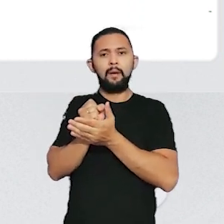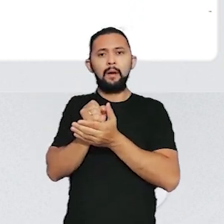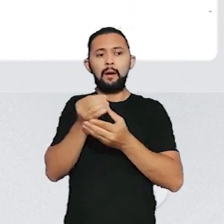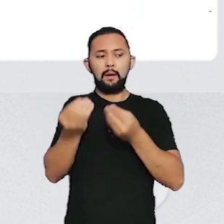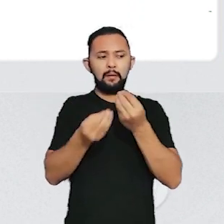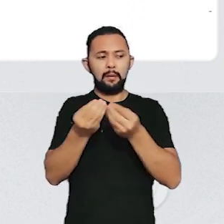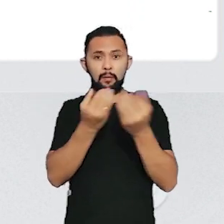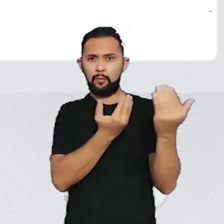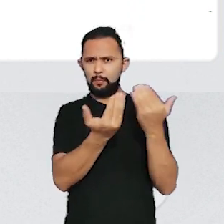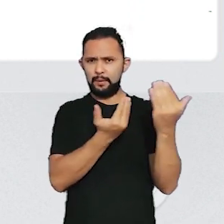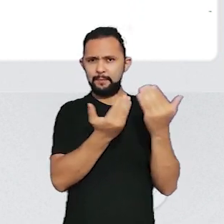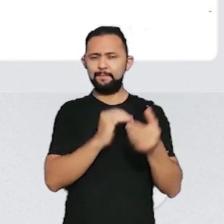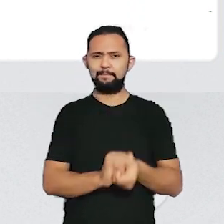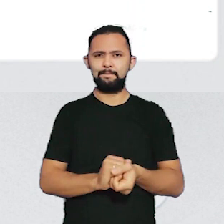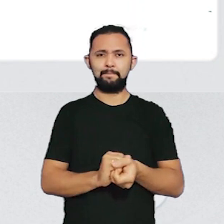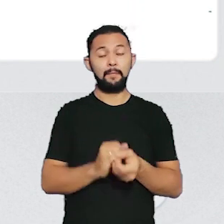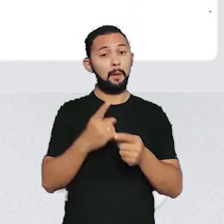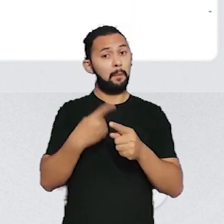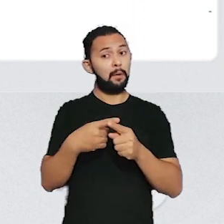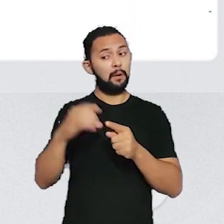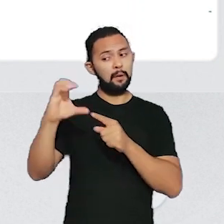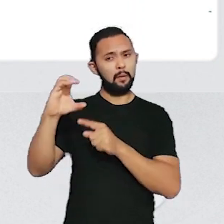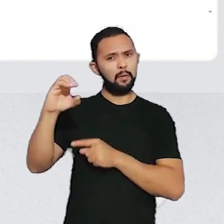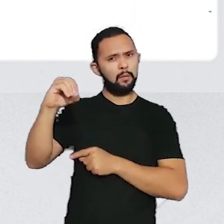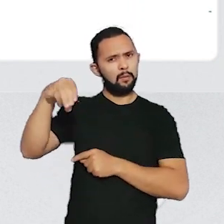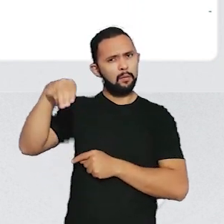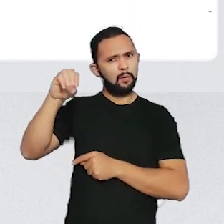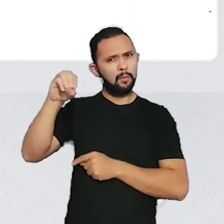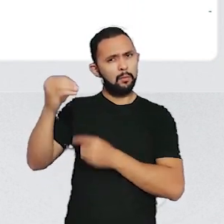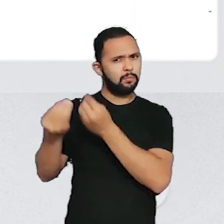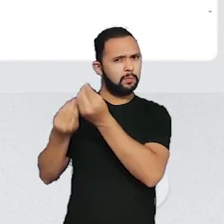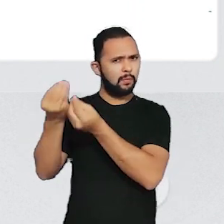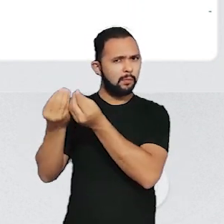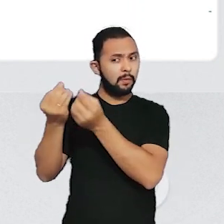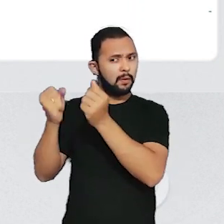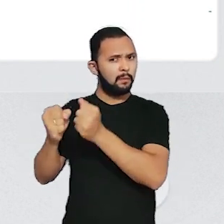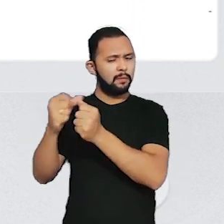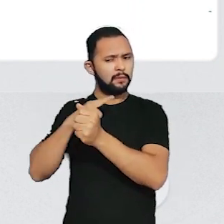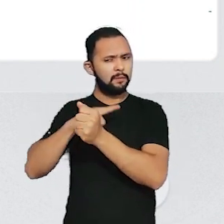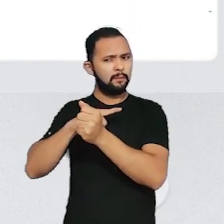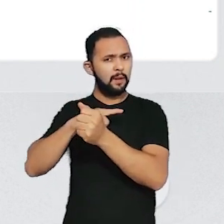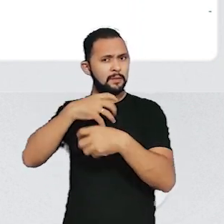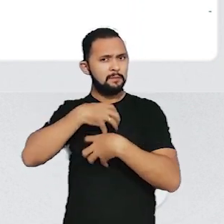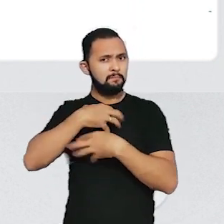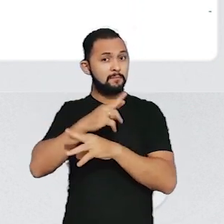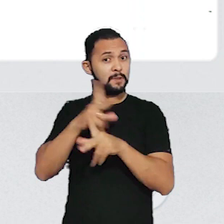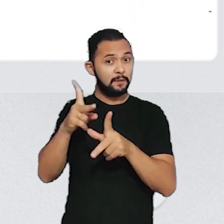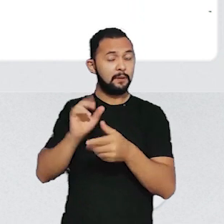esse conectivo como, tá? Ele pode desempenhar funções de sentidos diferentes, tá